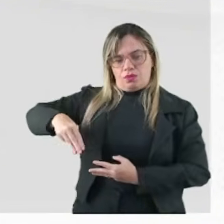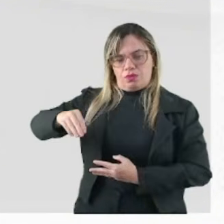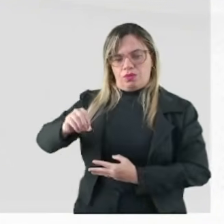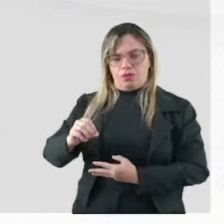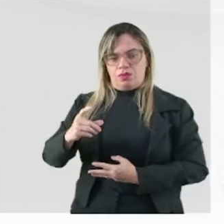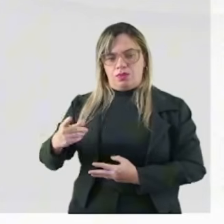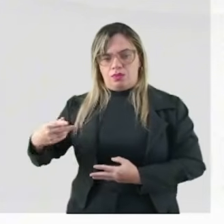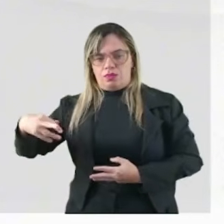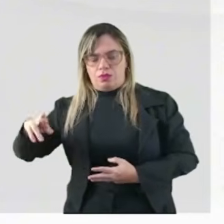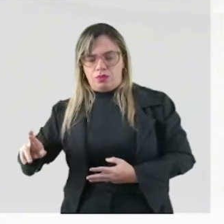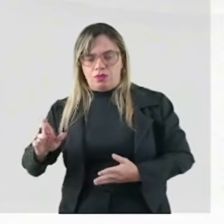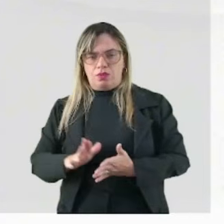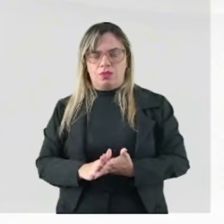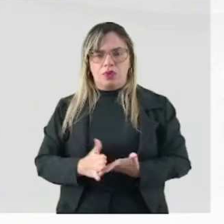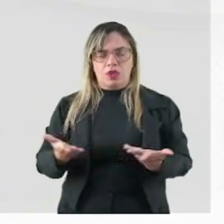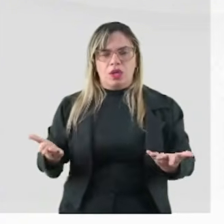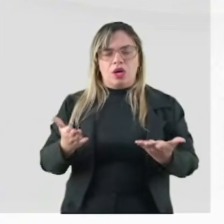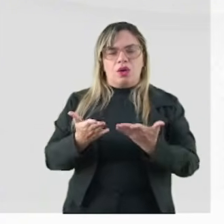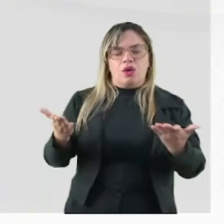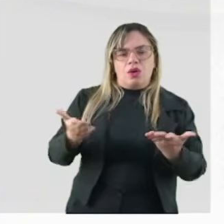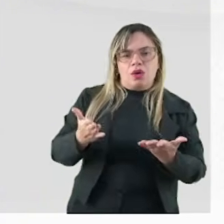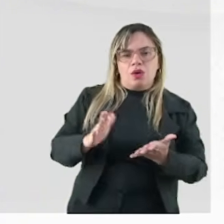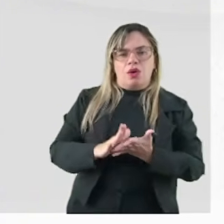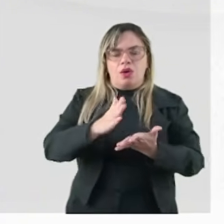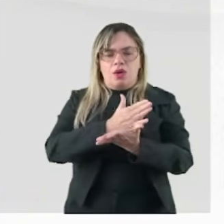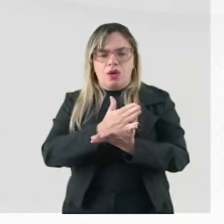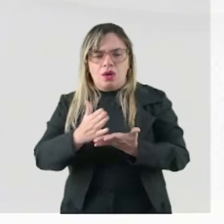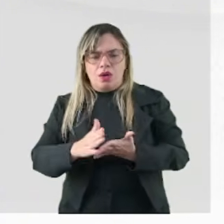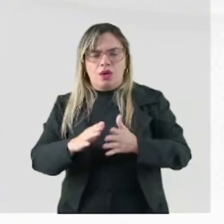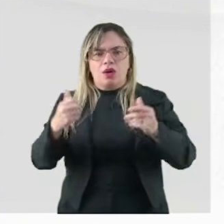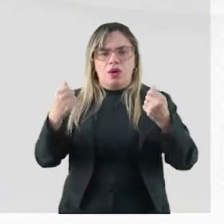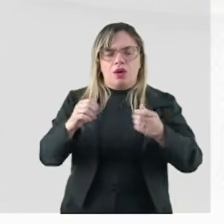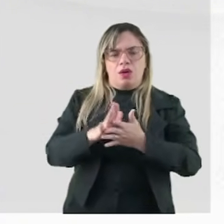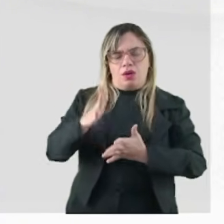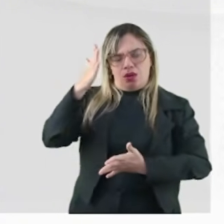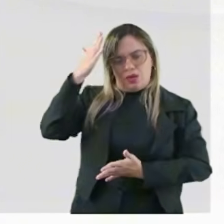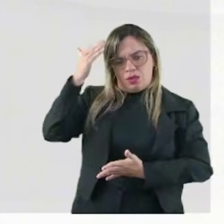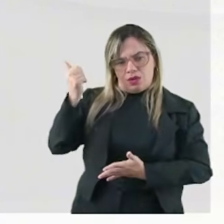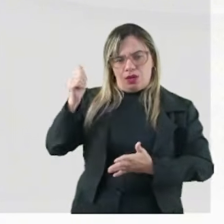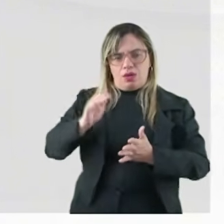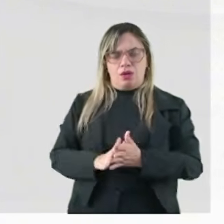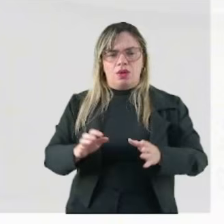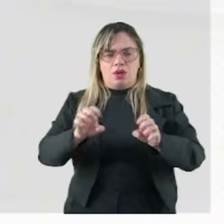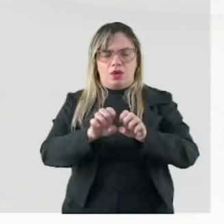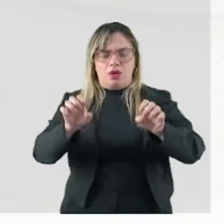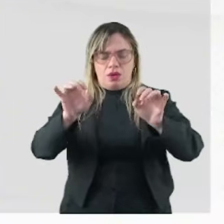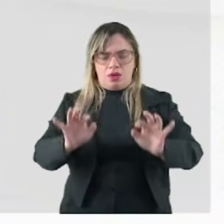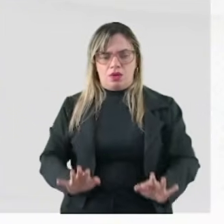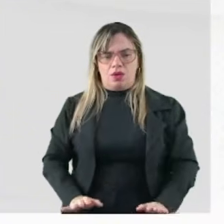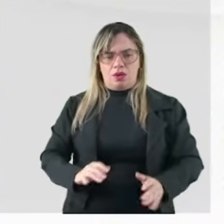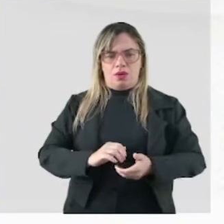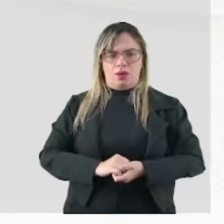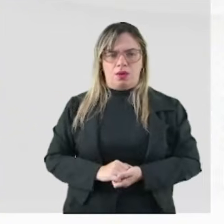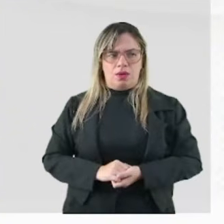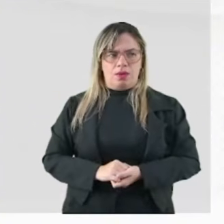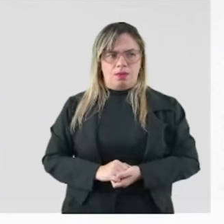Vamos começar a pensar um pouquinho o que mais que eu preciso saber para entender estequiometria. Vamos passar esse quadro